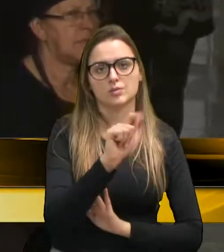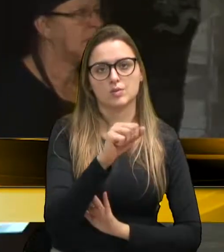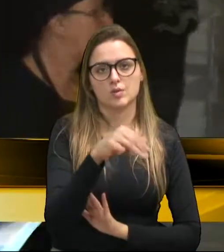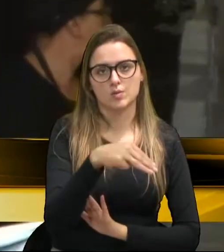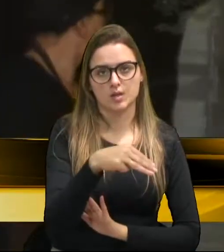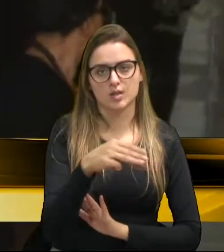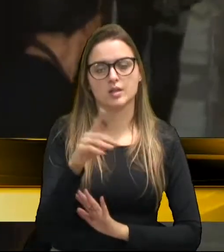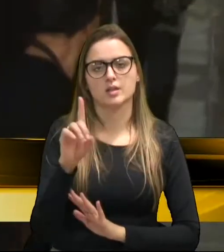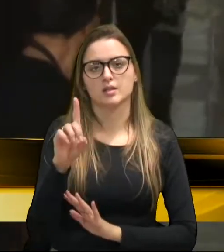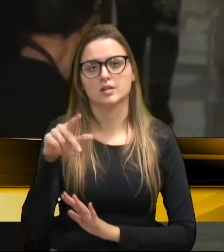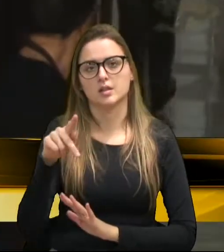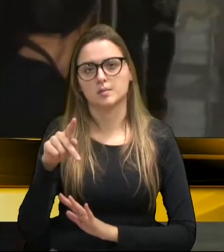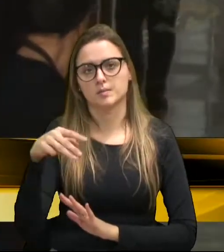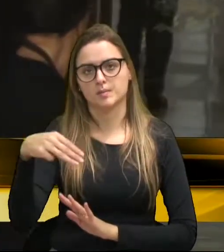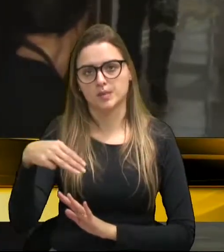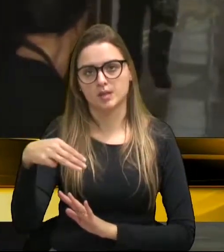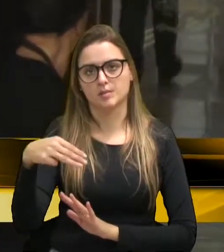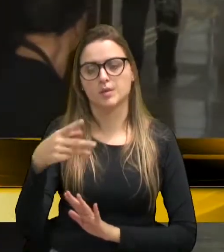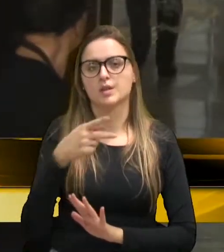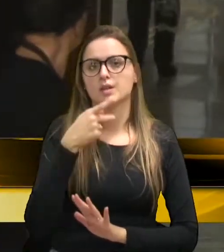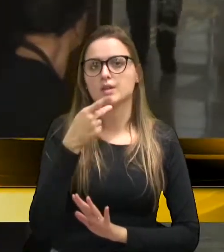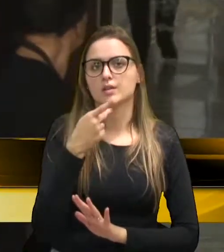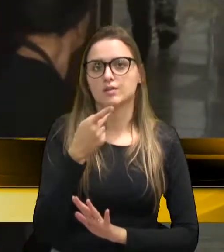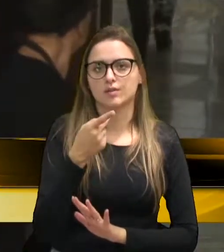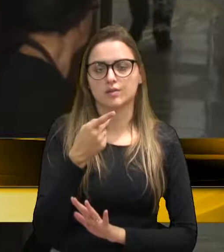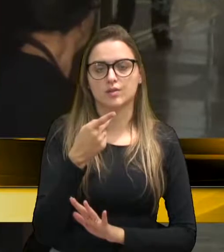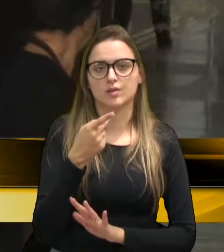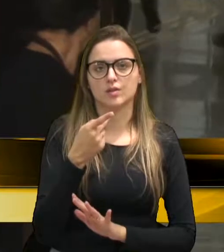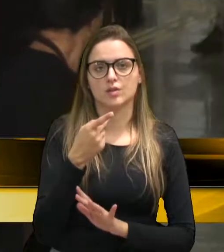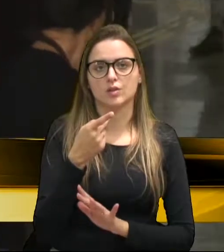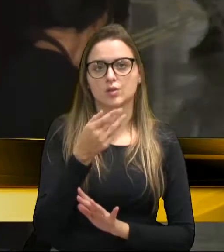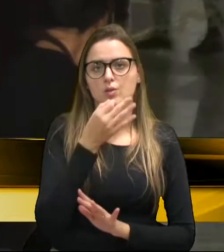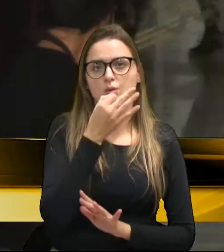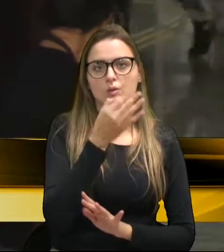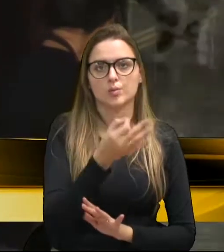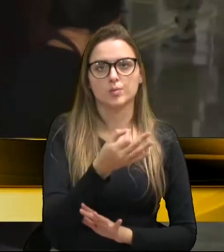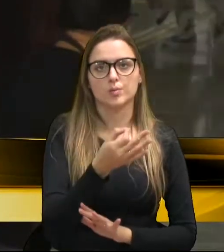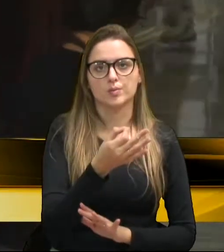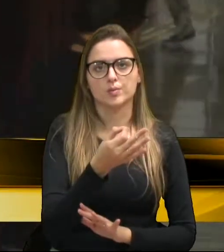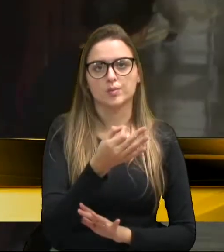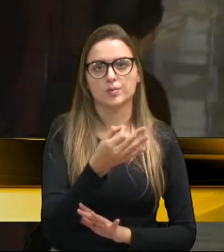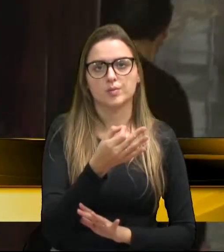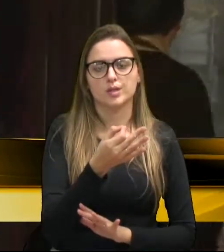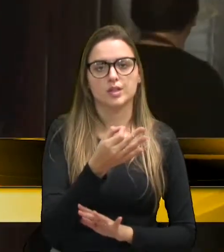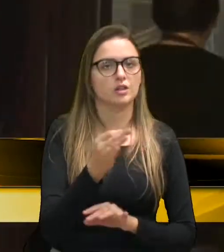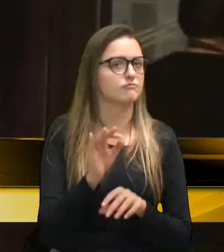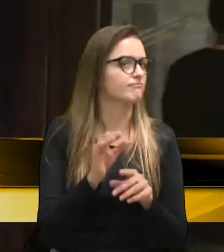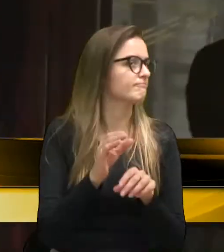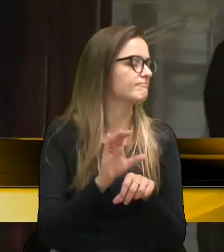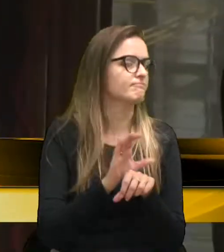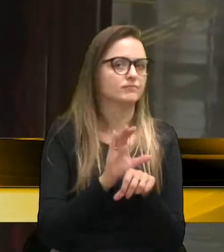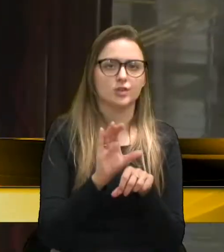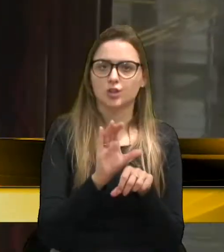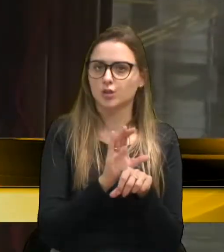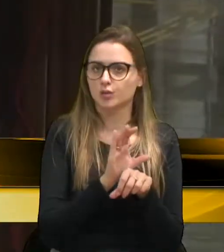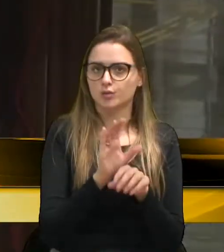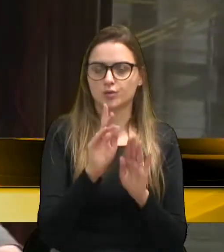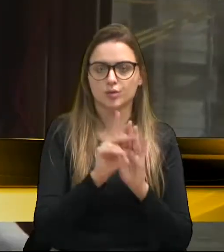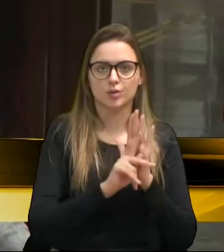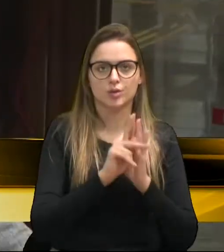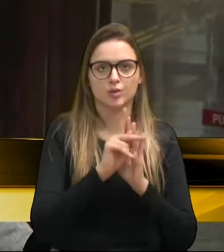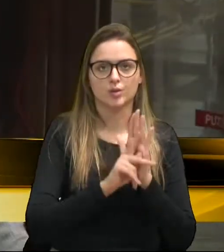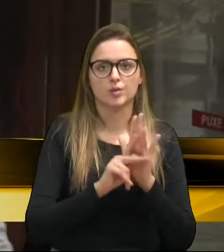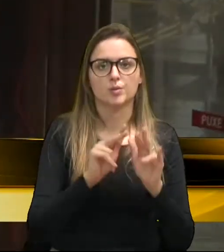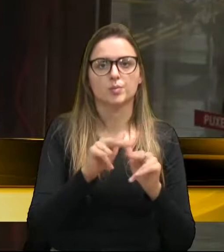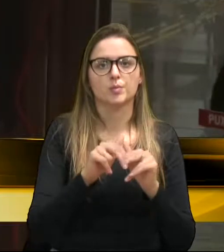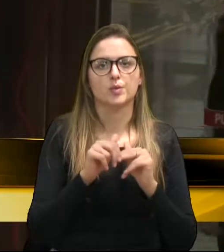e a DPM, que constituíram parecer informando da inviabilidade do projeto por